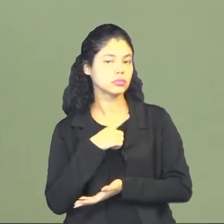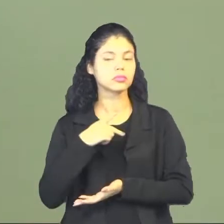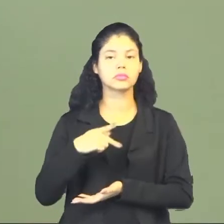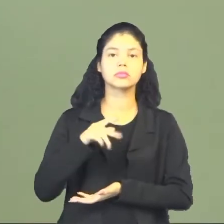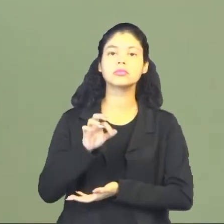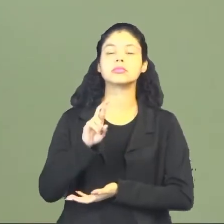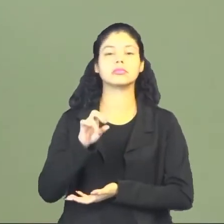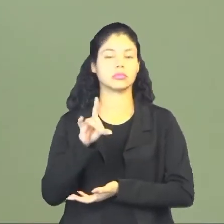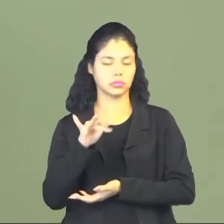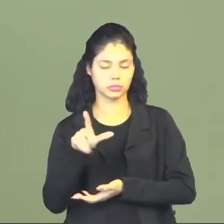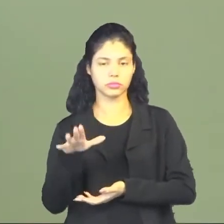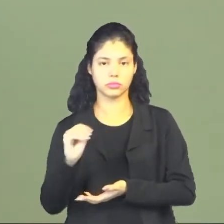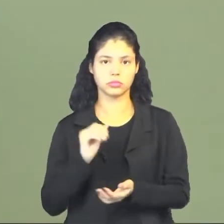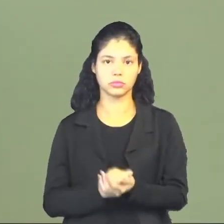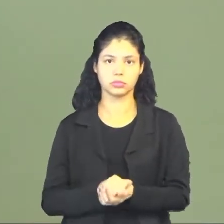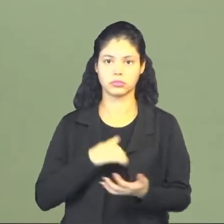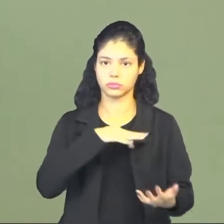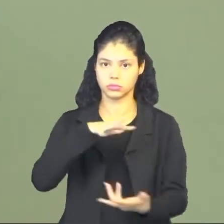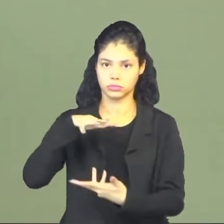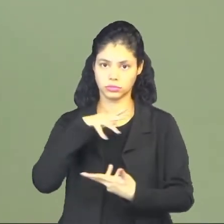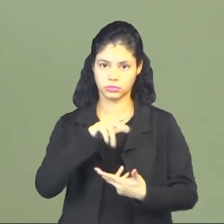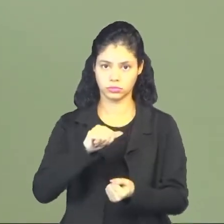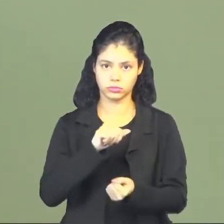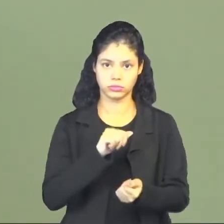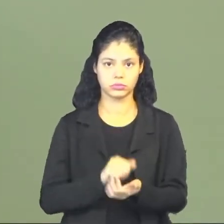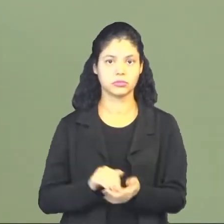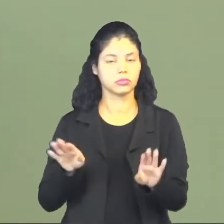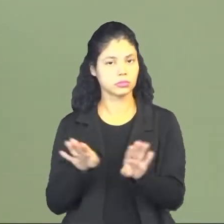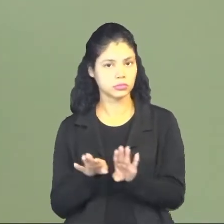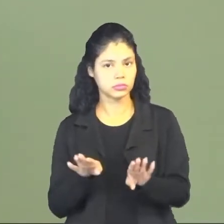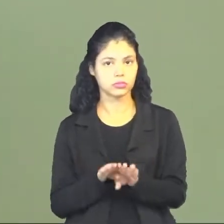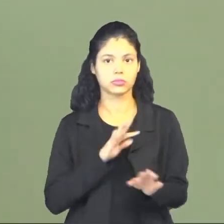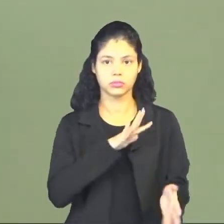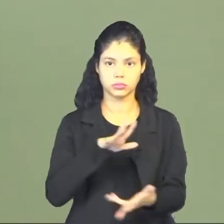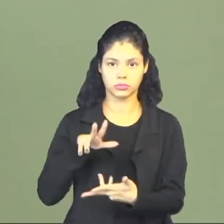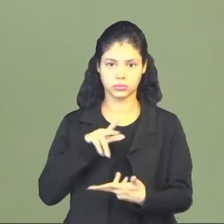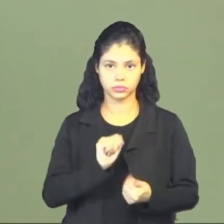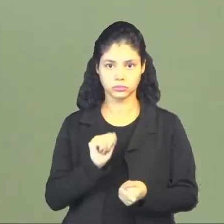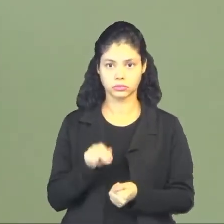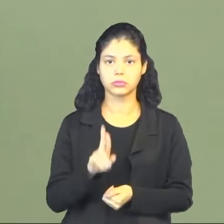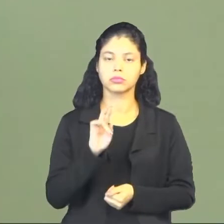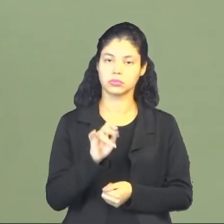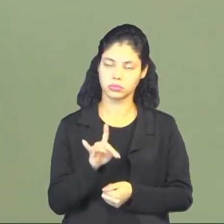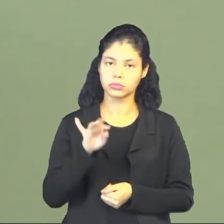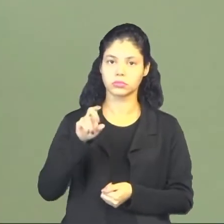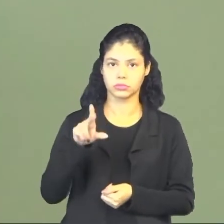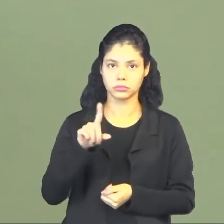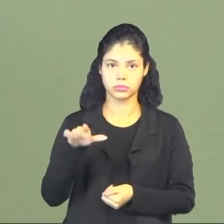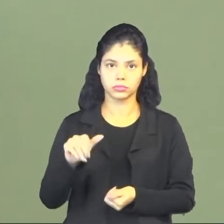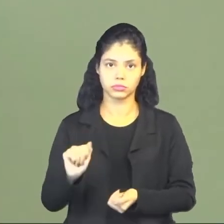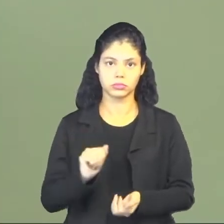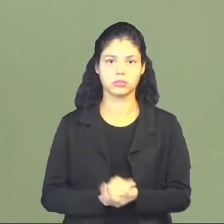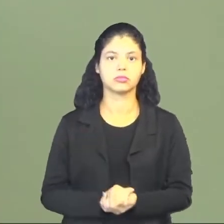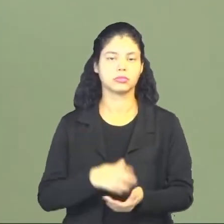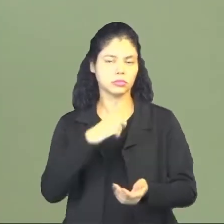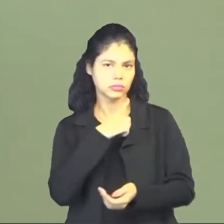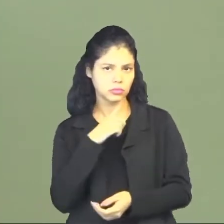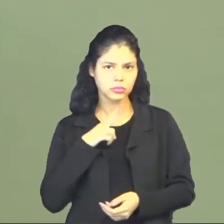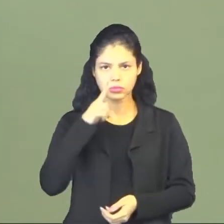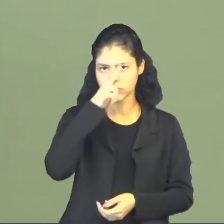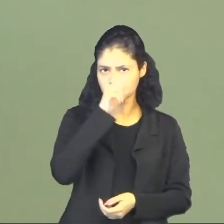polarização, entre um mundo ruralizado e um mundo urbanizado. A gente tem aí agora esse poder